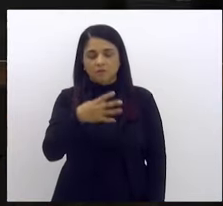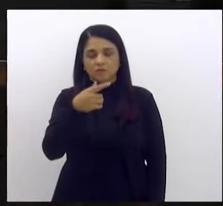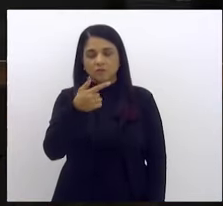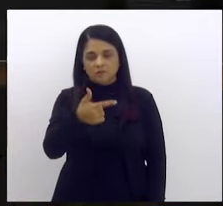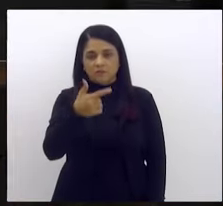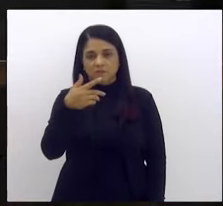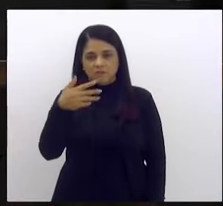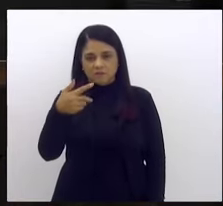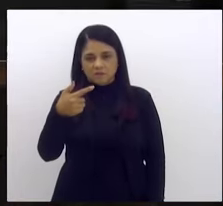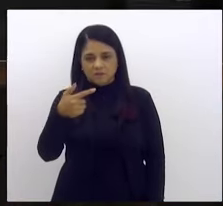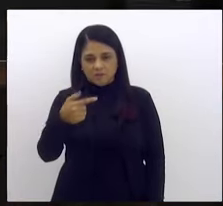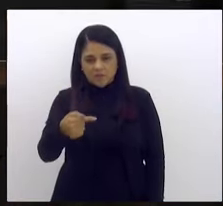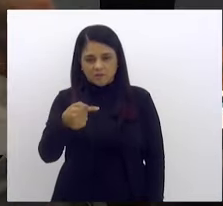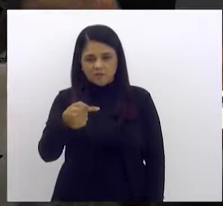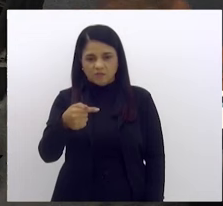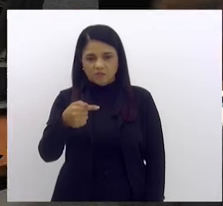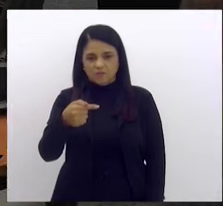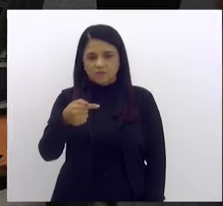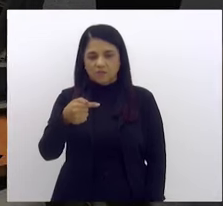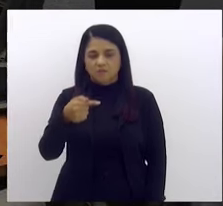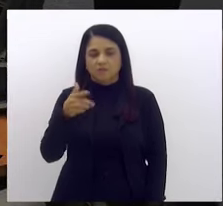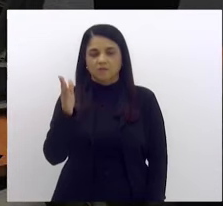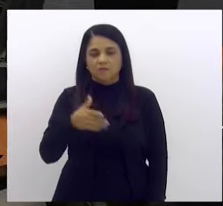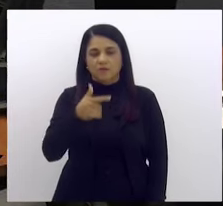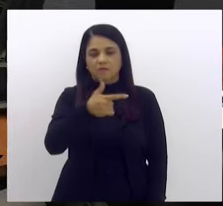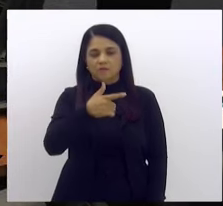Qual o primeiro, Serafini?